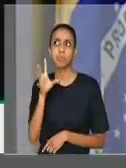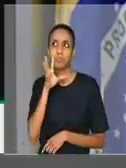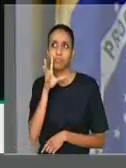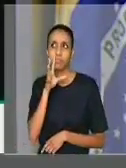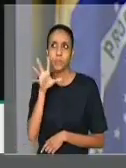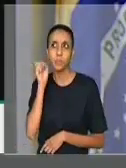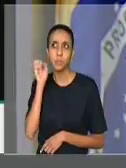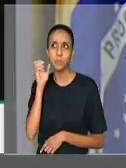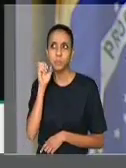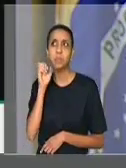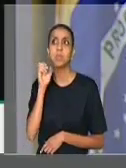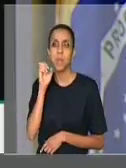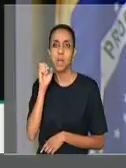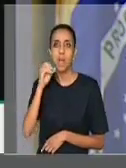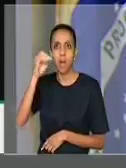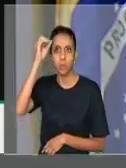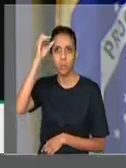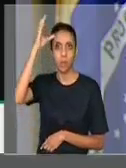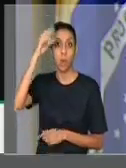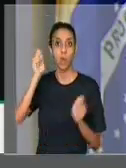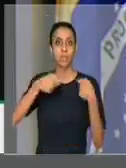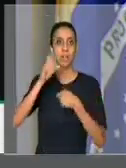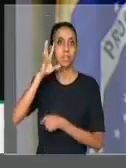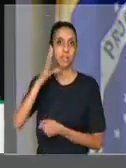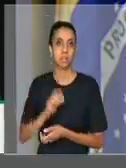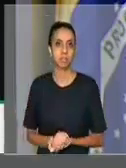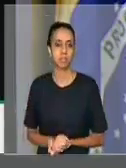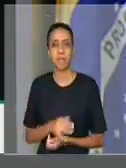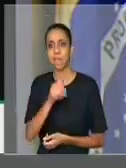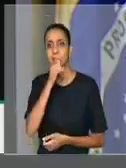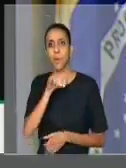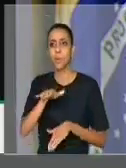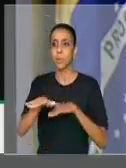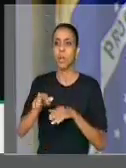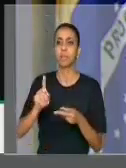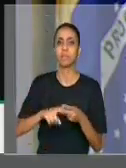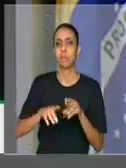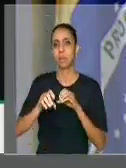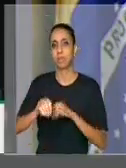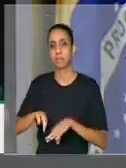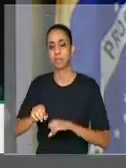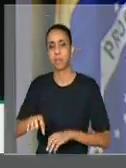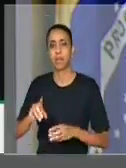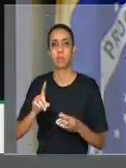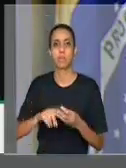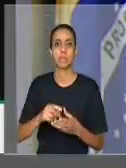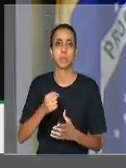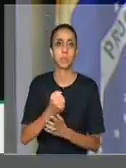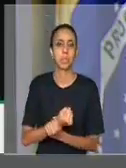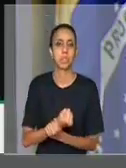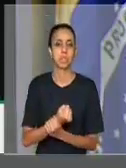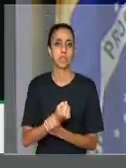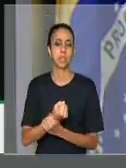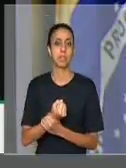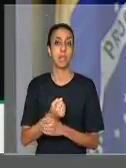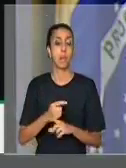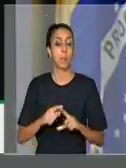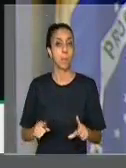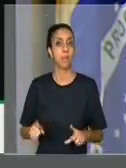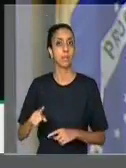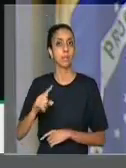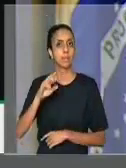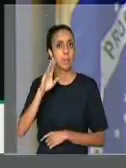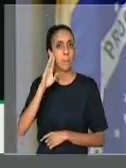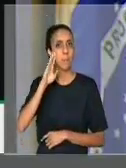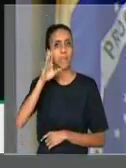para que as pessoas possam tomar decisões decisões no trânsito de cidadania educação decisões na segurança mas principalmente